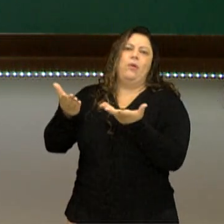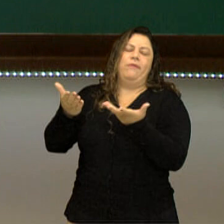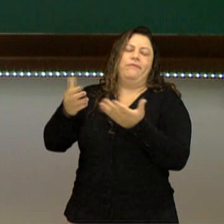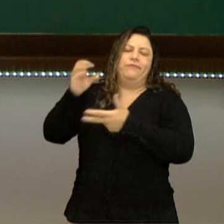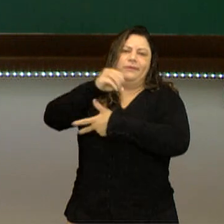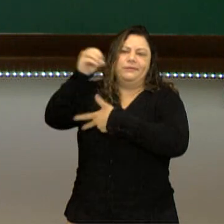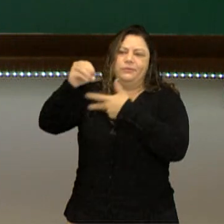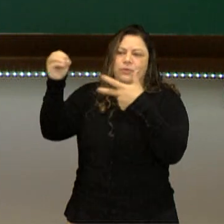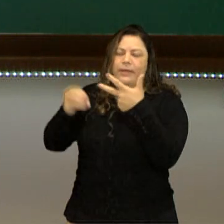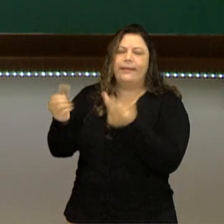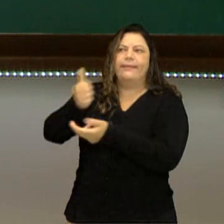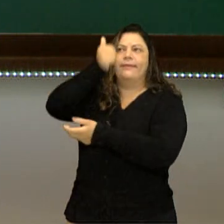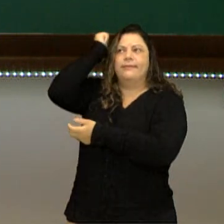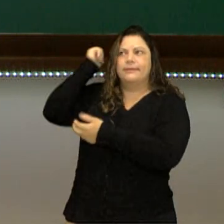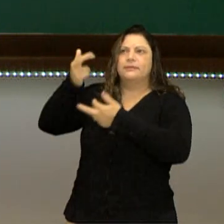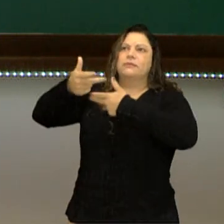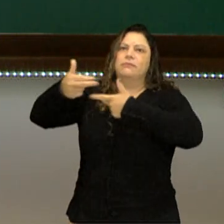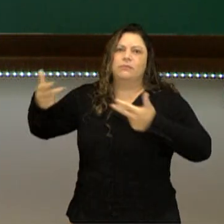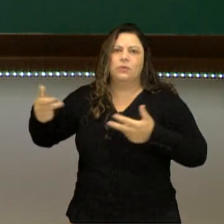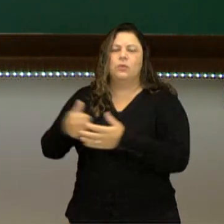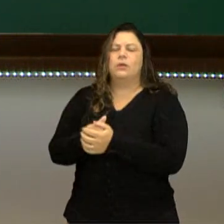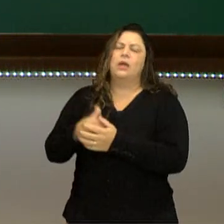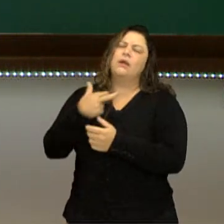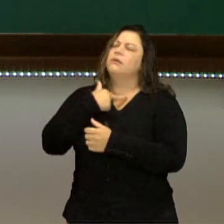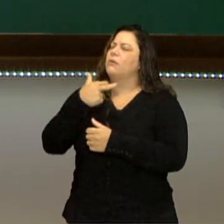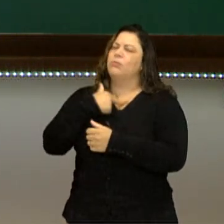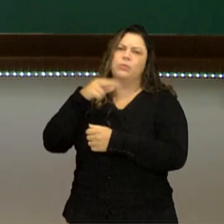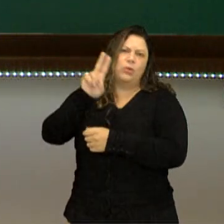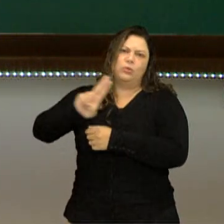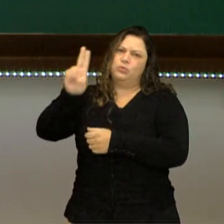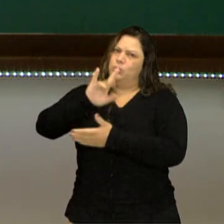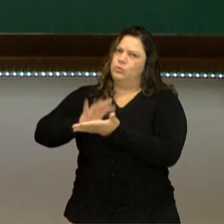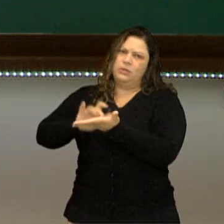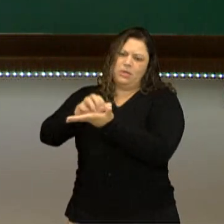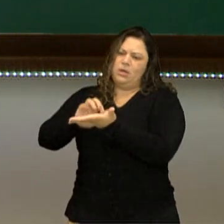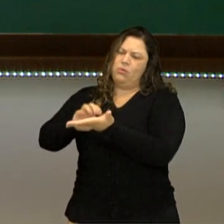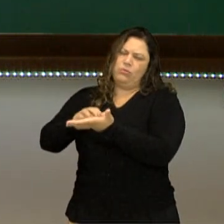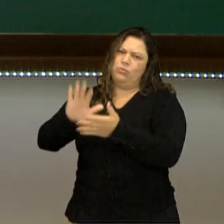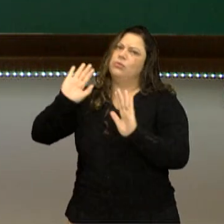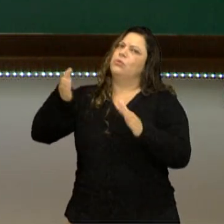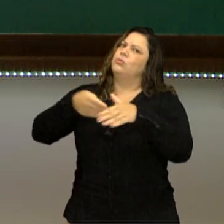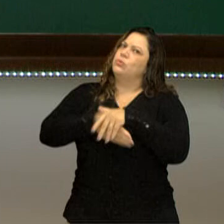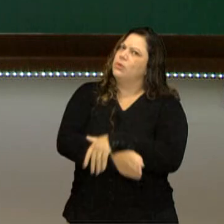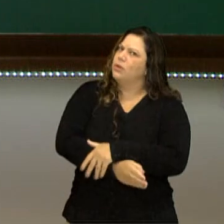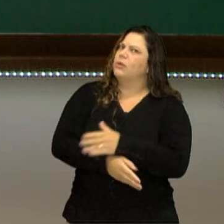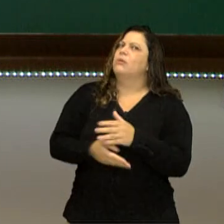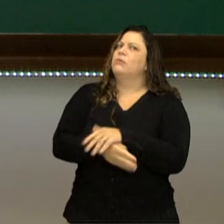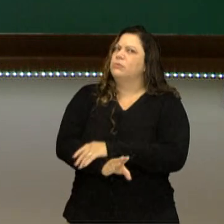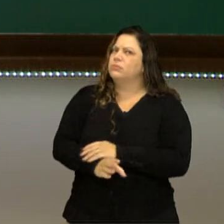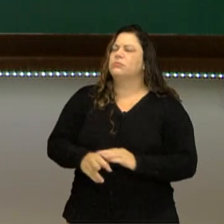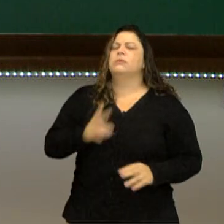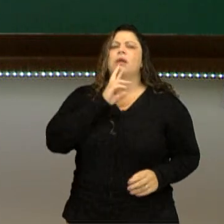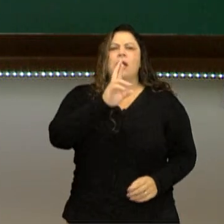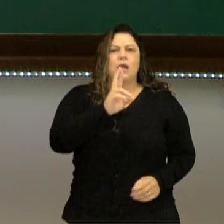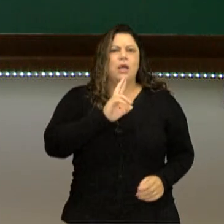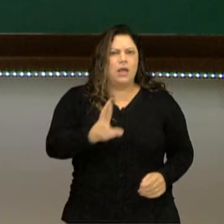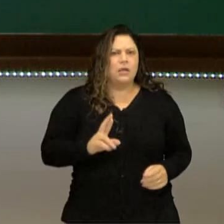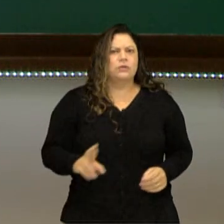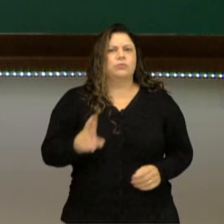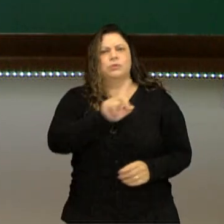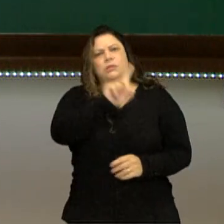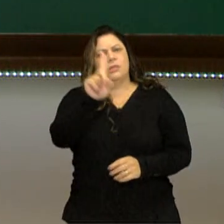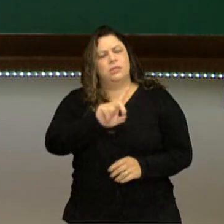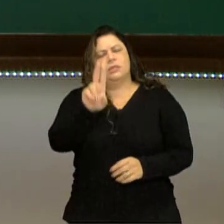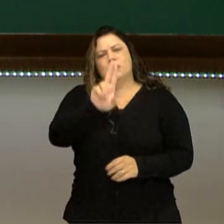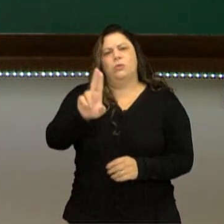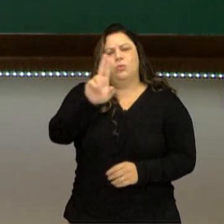poder utilizar a calculadora. Então, você tem que começar a se acostumar a utilizar, a fazer essas continhas. Senão,